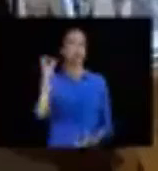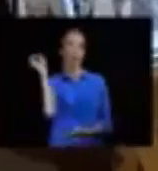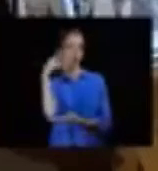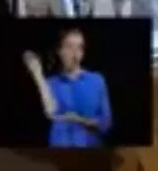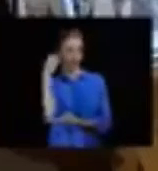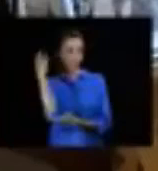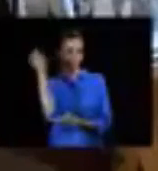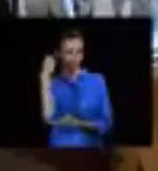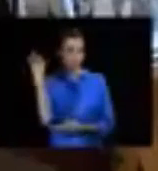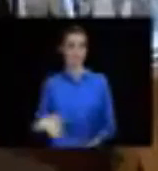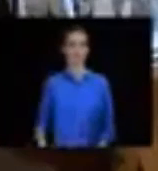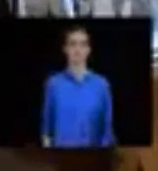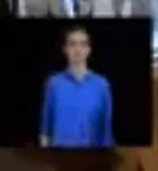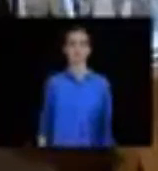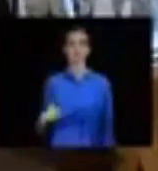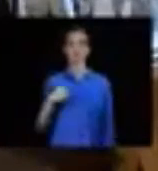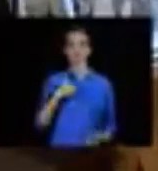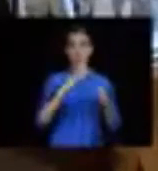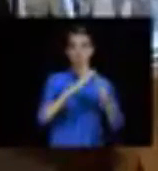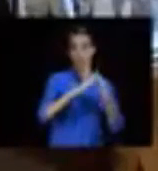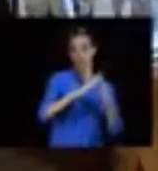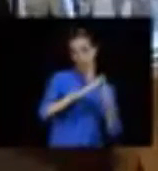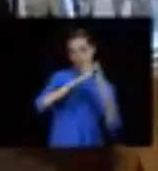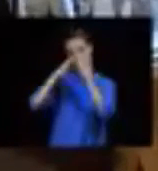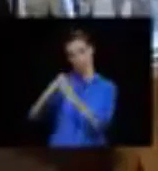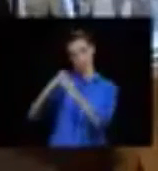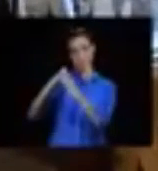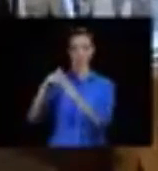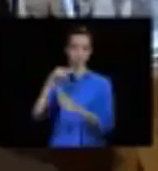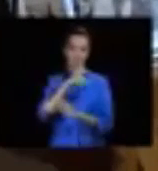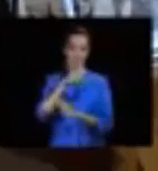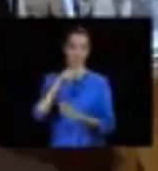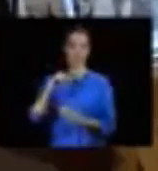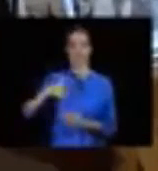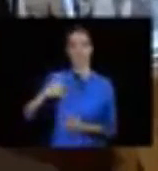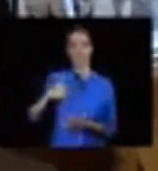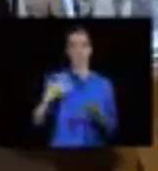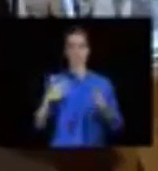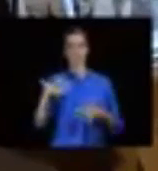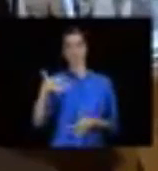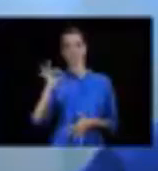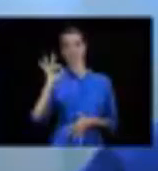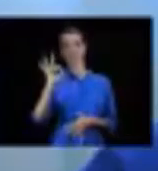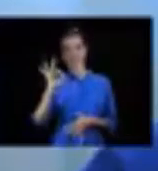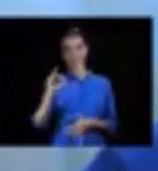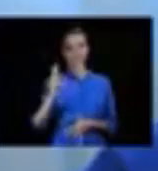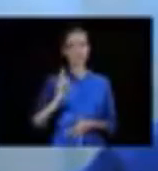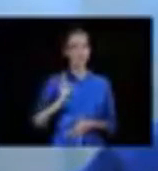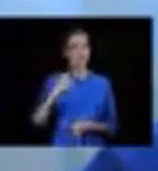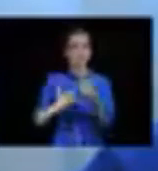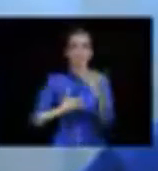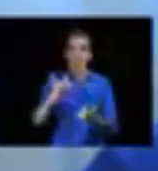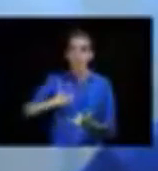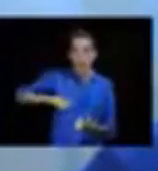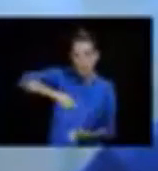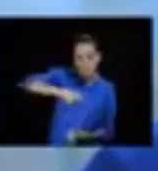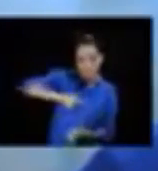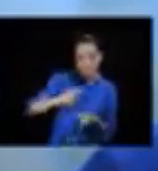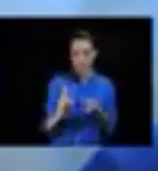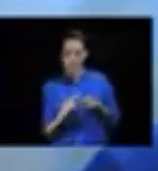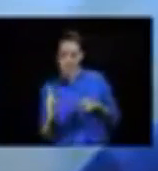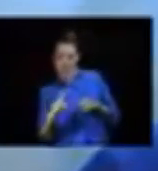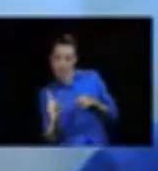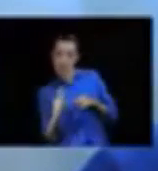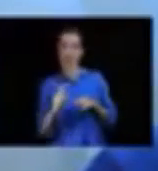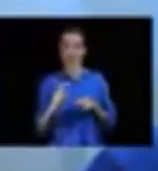ambulância. Eu fui morar ao lado da casa do Zé Luiz quando eu tinha em torno de 10 anos de idade. Era jogando bola de gude,